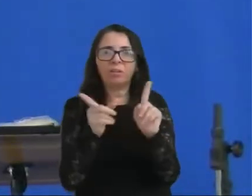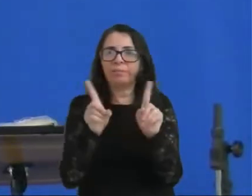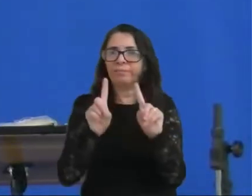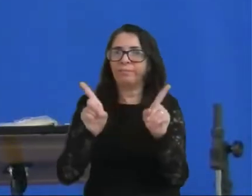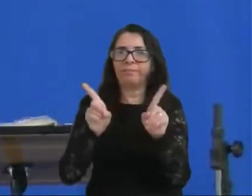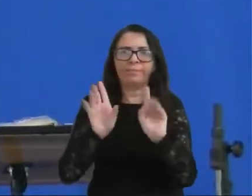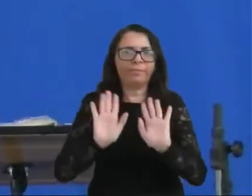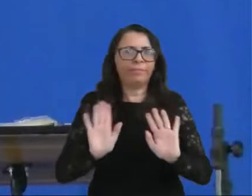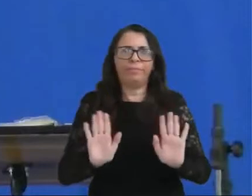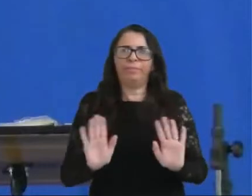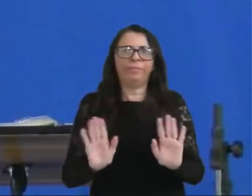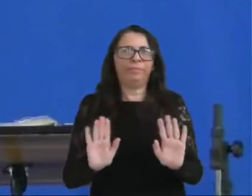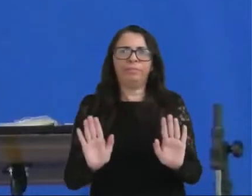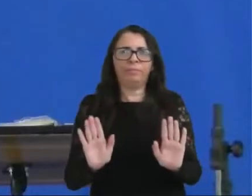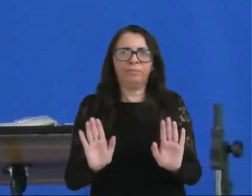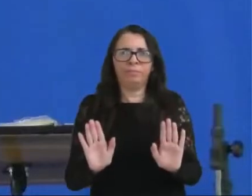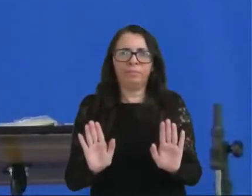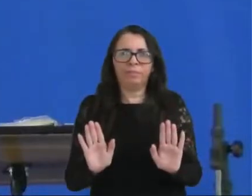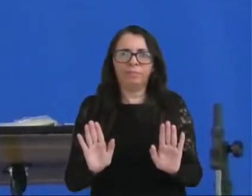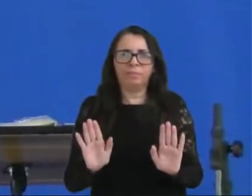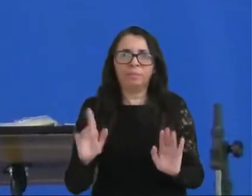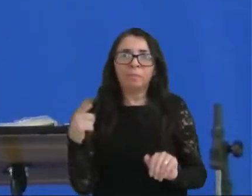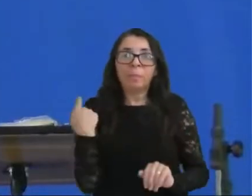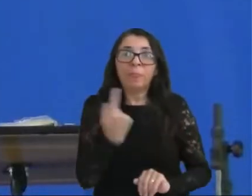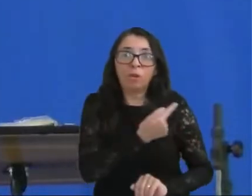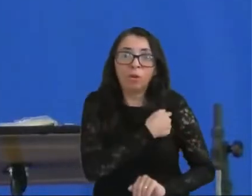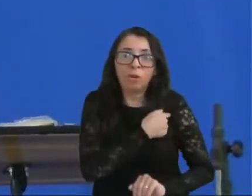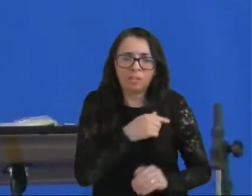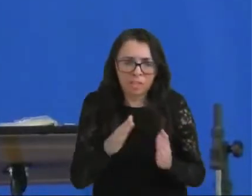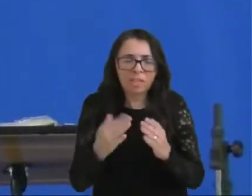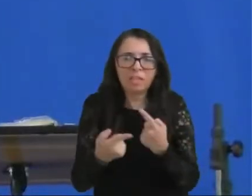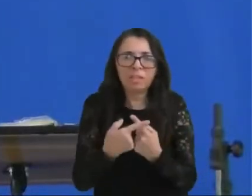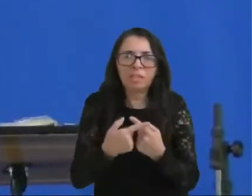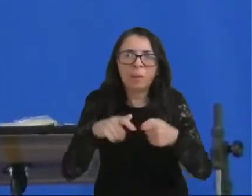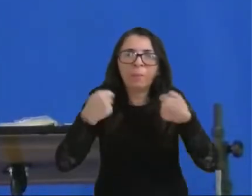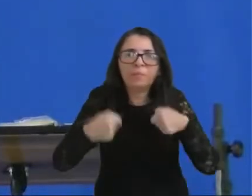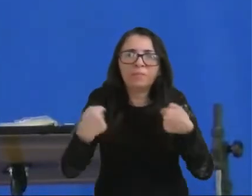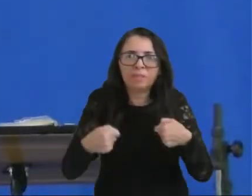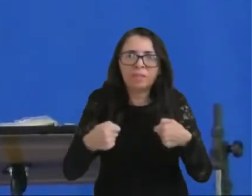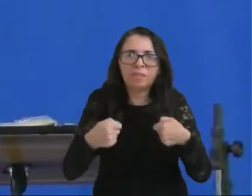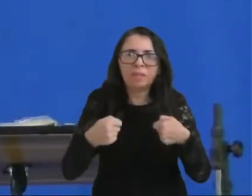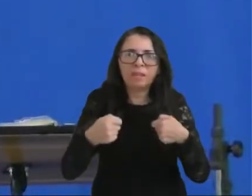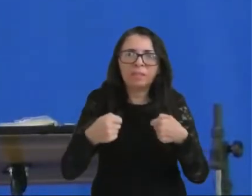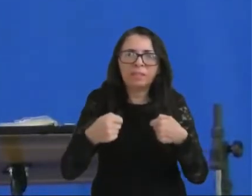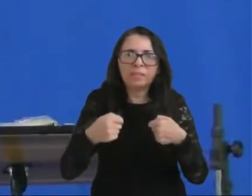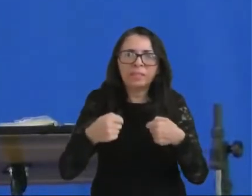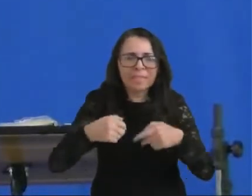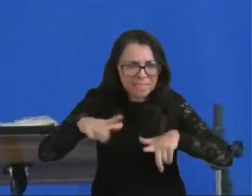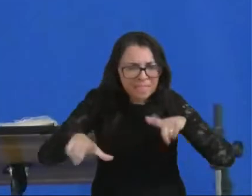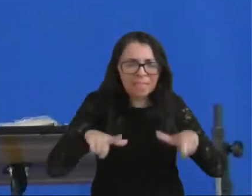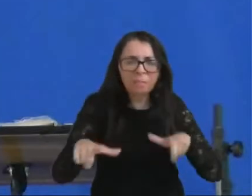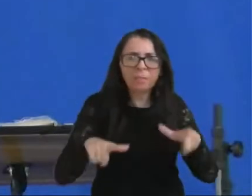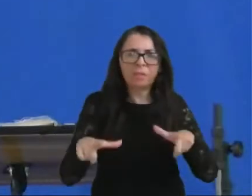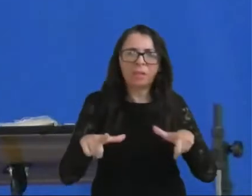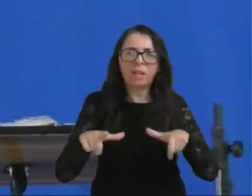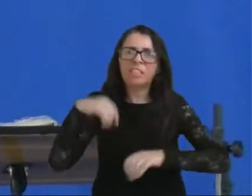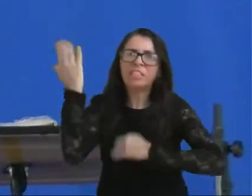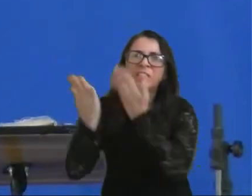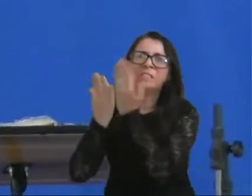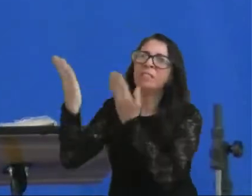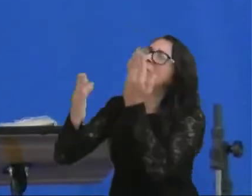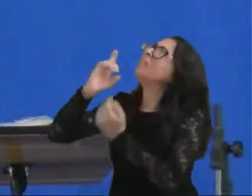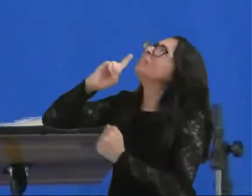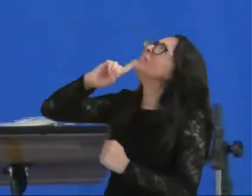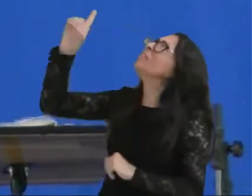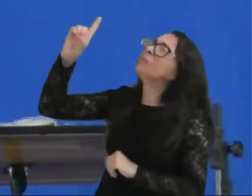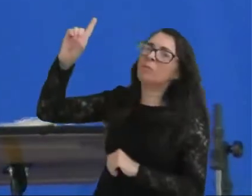o pecado, porque se tornou tudo conivente do pecado. As pessoas acham bonito guardar segredo